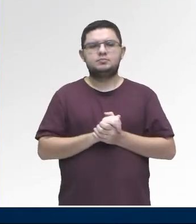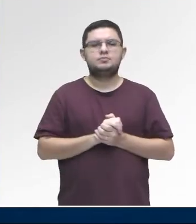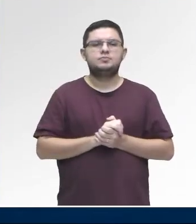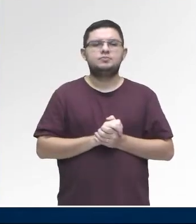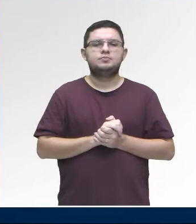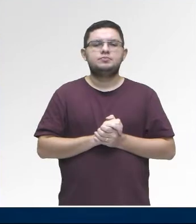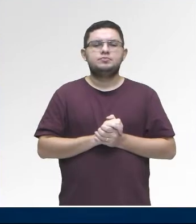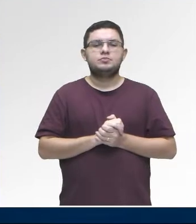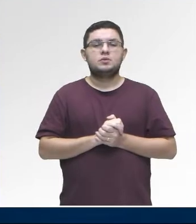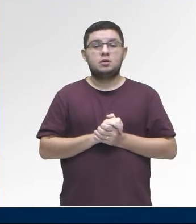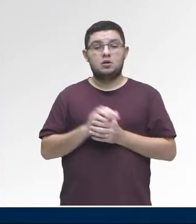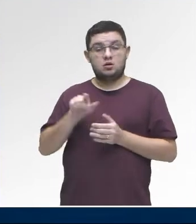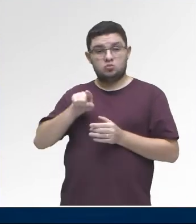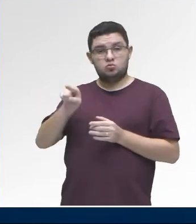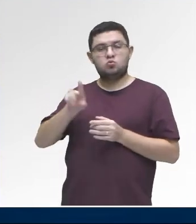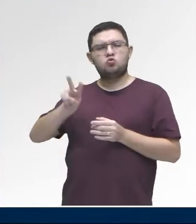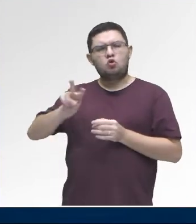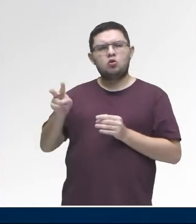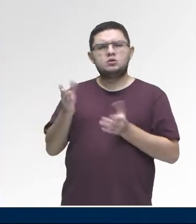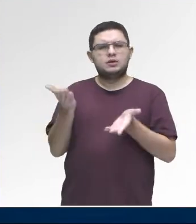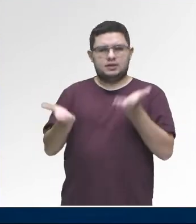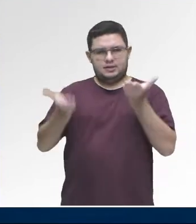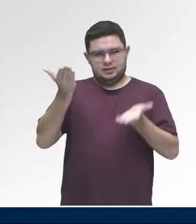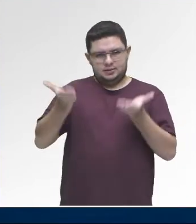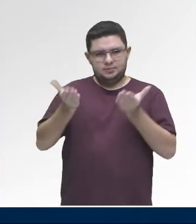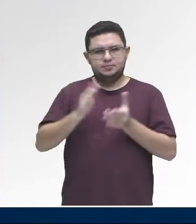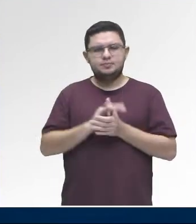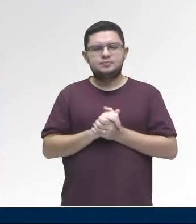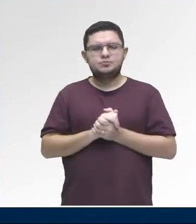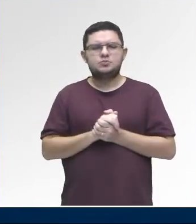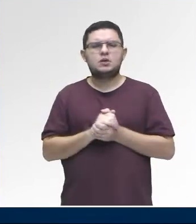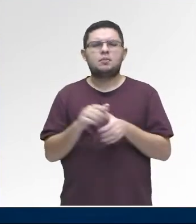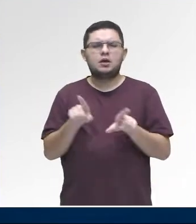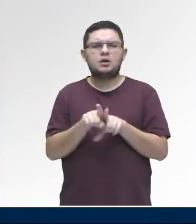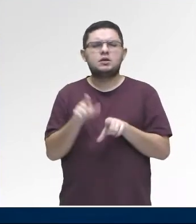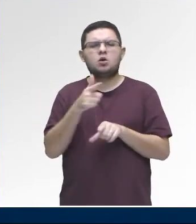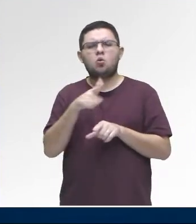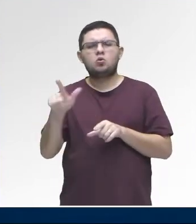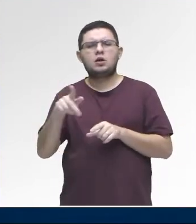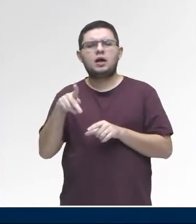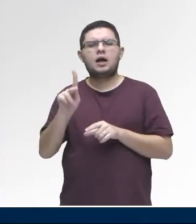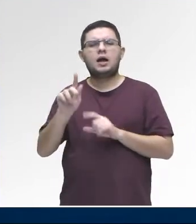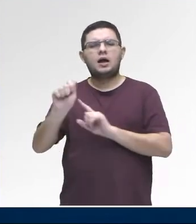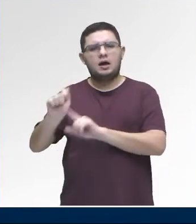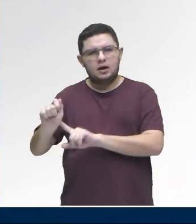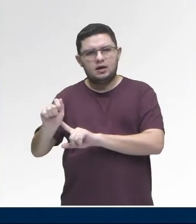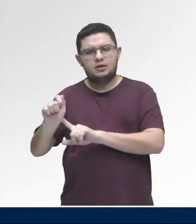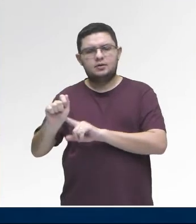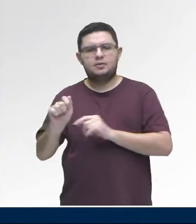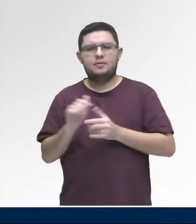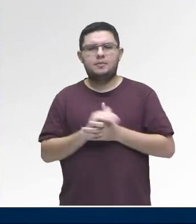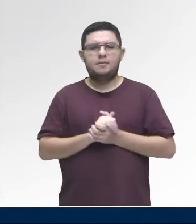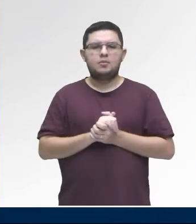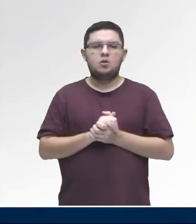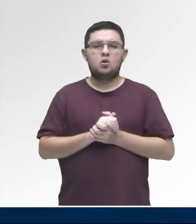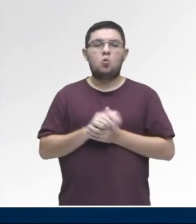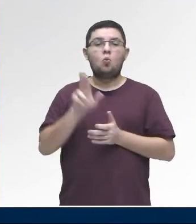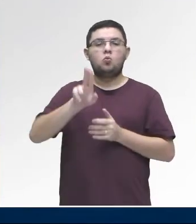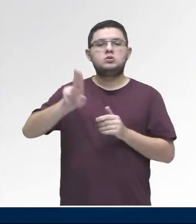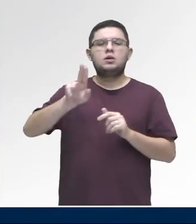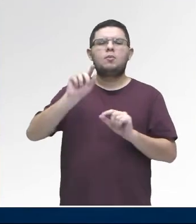equilíbrio. E aí nós temos também outras, tá bom, gente? Que é Ka, que é